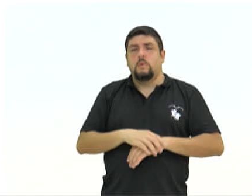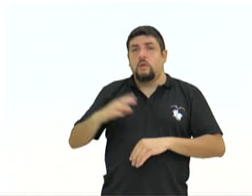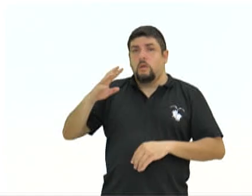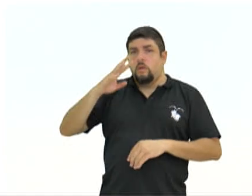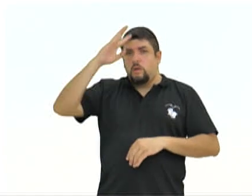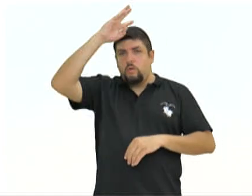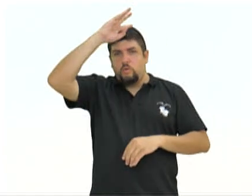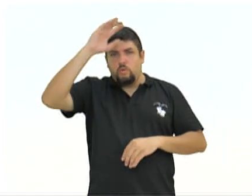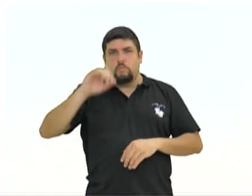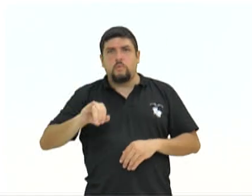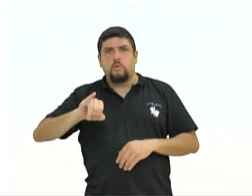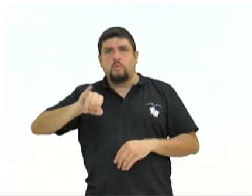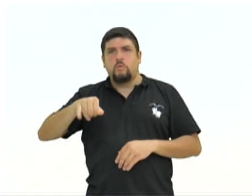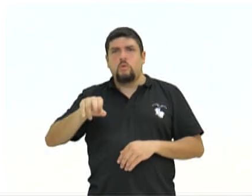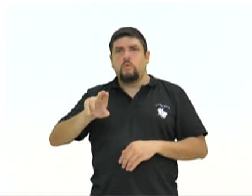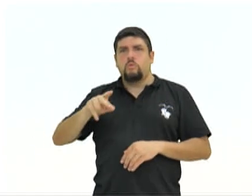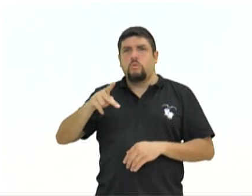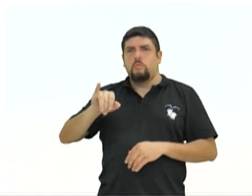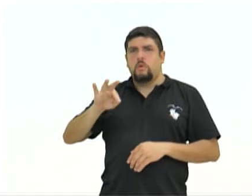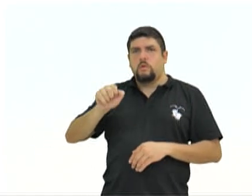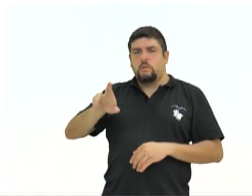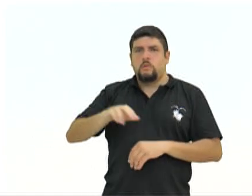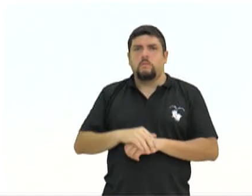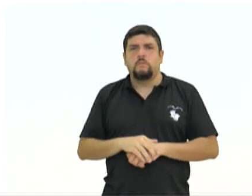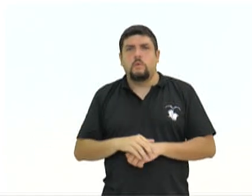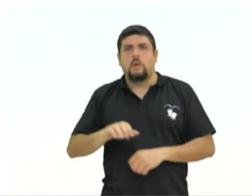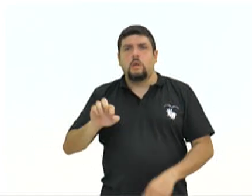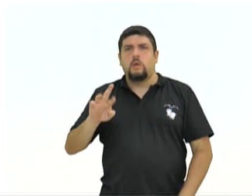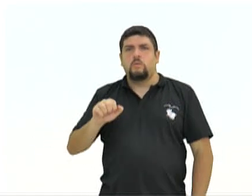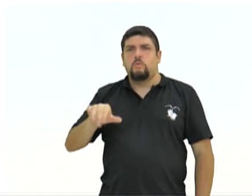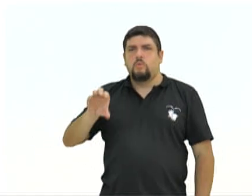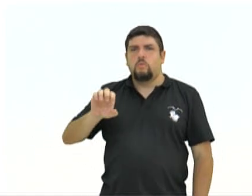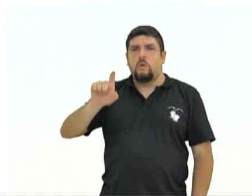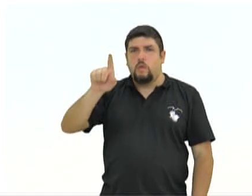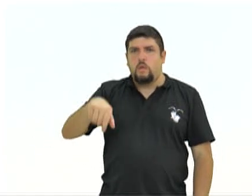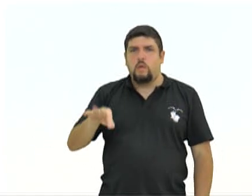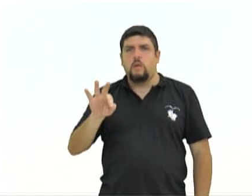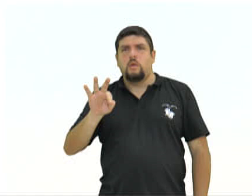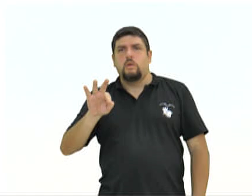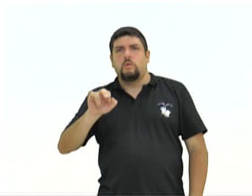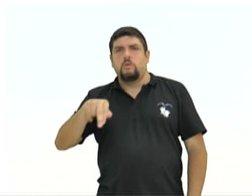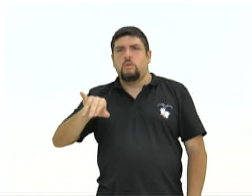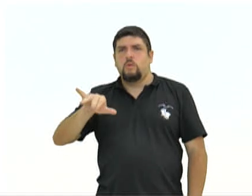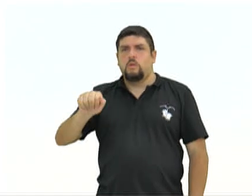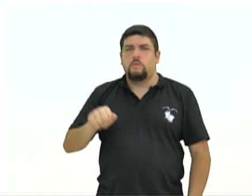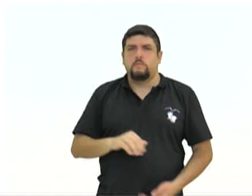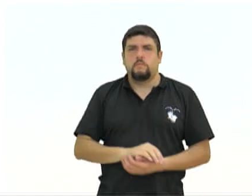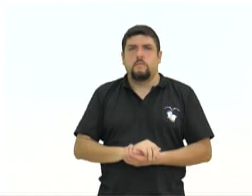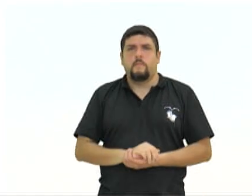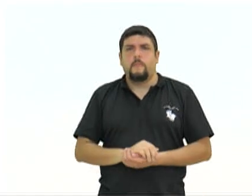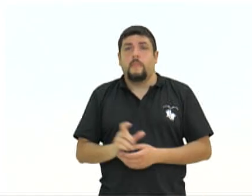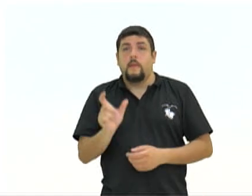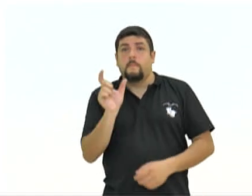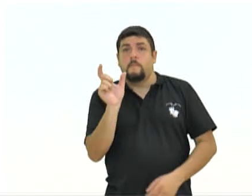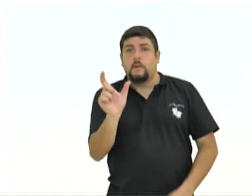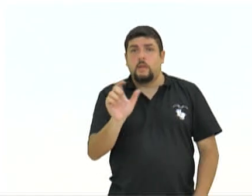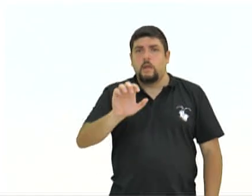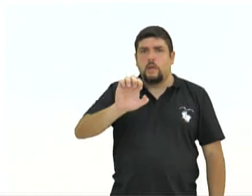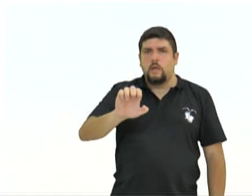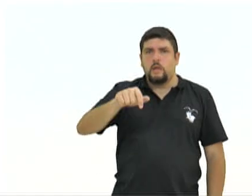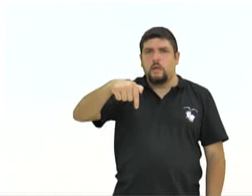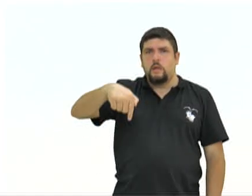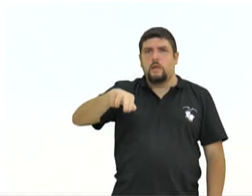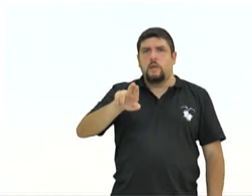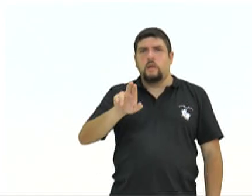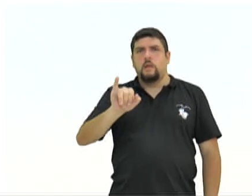romano é Júpiter, enquanto seu equivalente etrusco é Tinia. A palavra equivalente, sublinhada